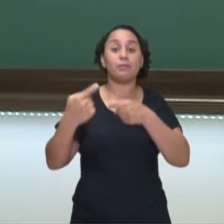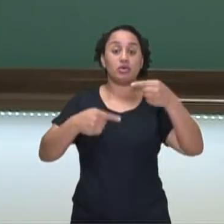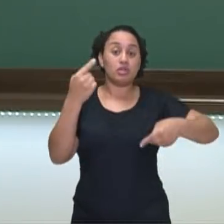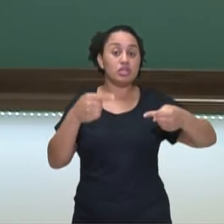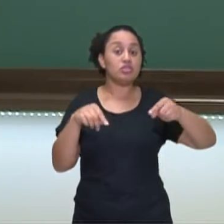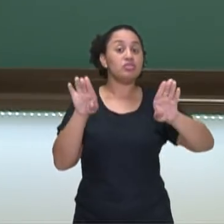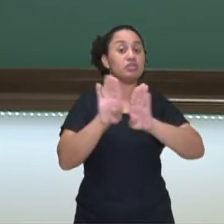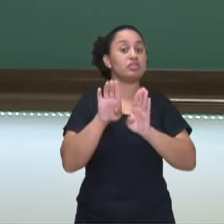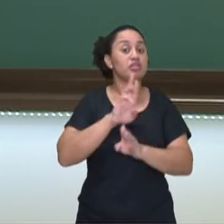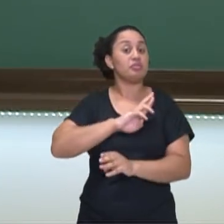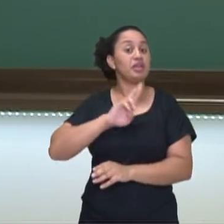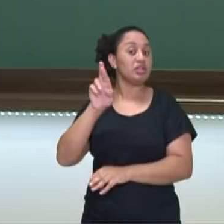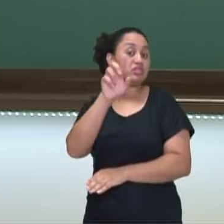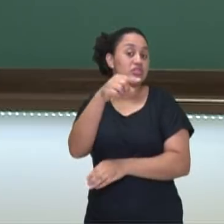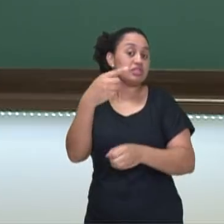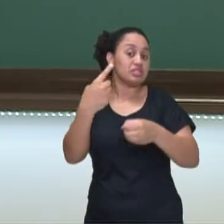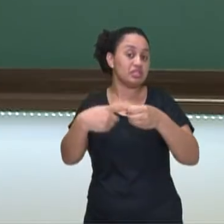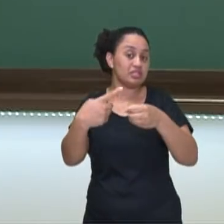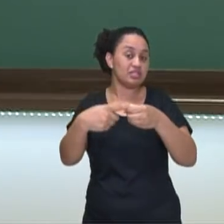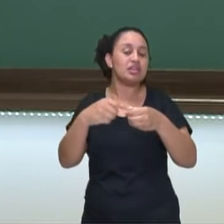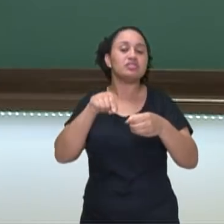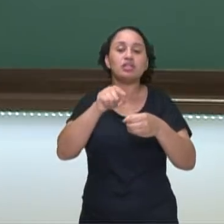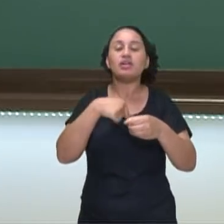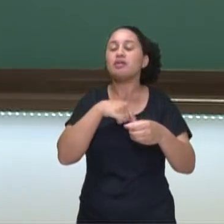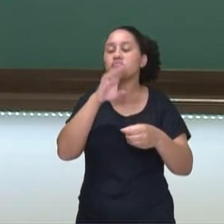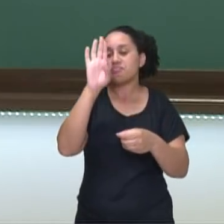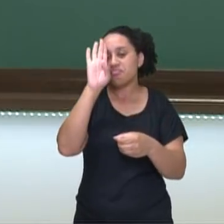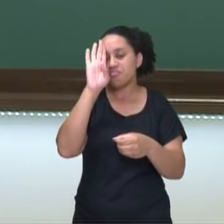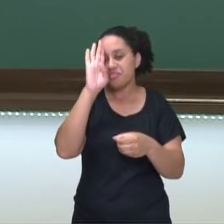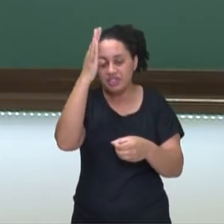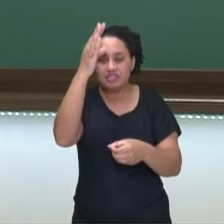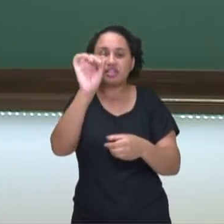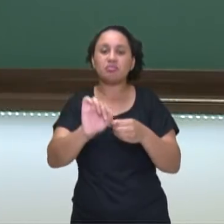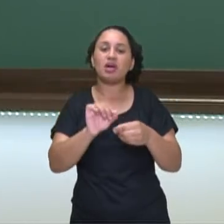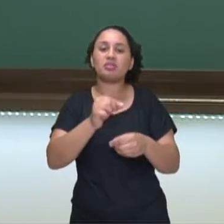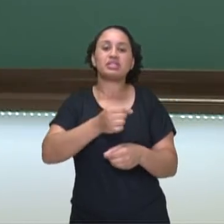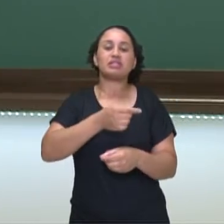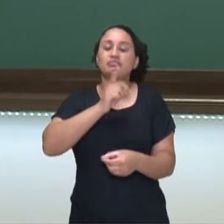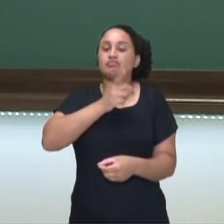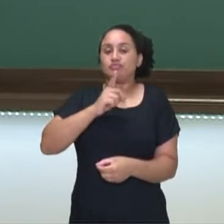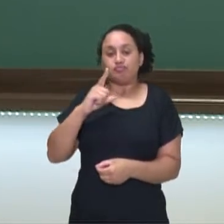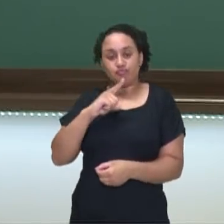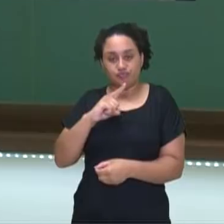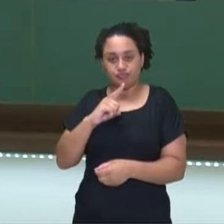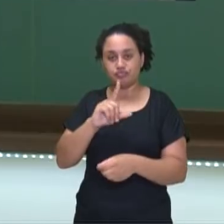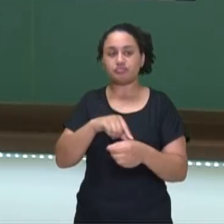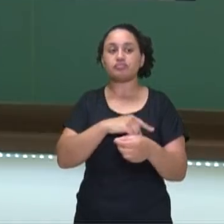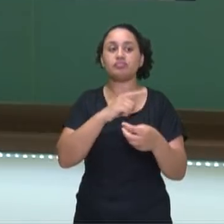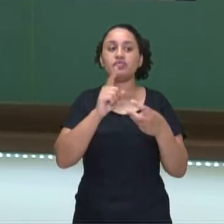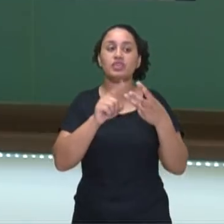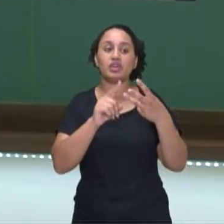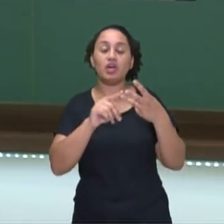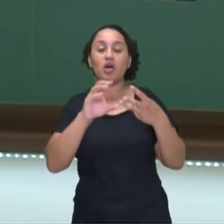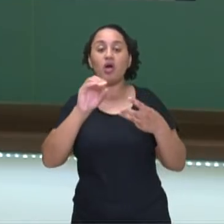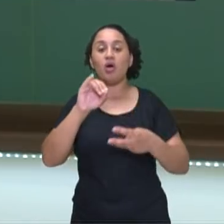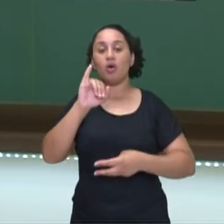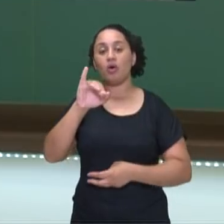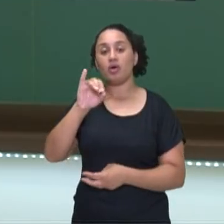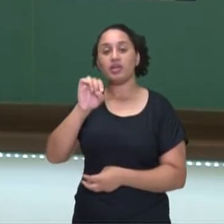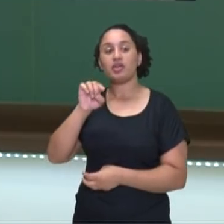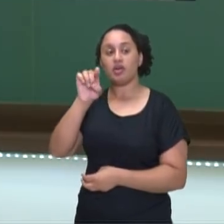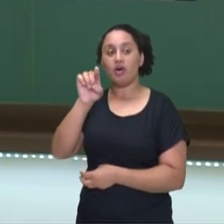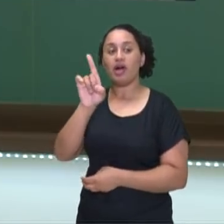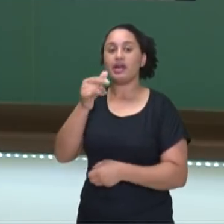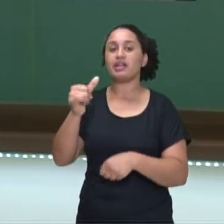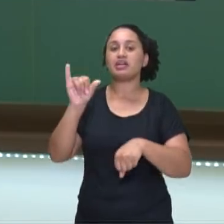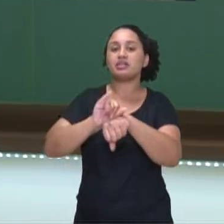Ifé. Então, ele é essa principal autoridade entre os iorubás. Oió era a capital política, ou a cidade de